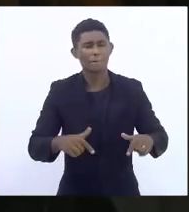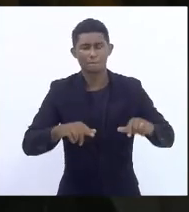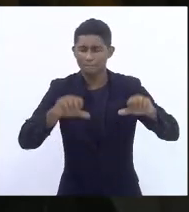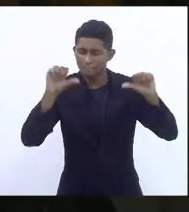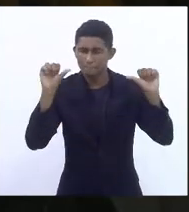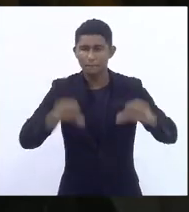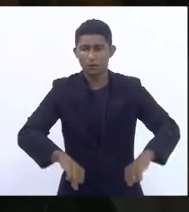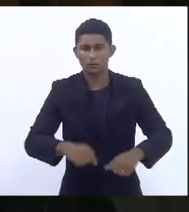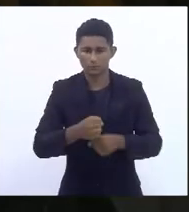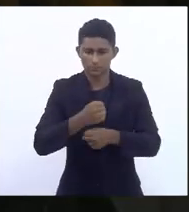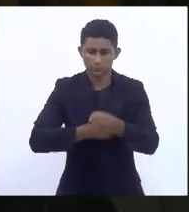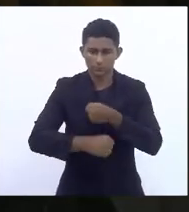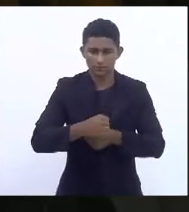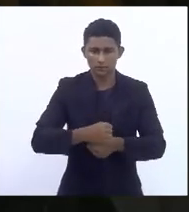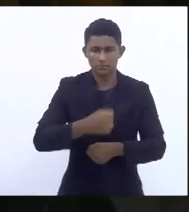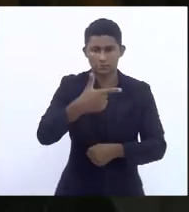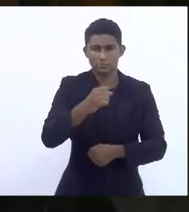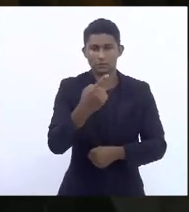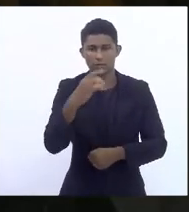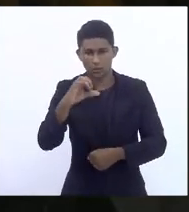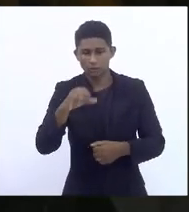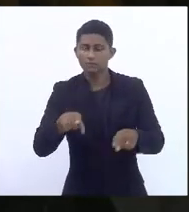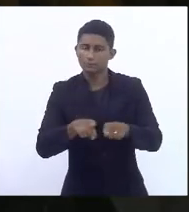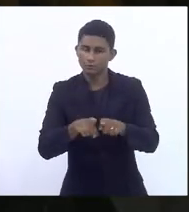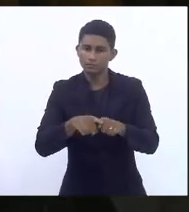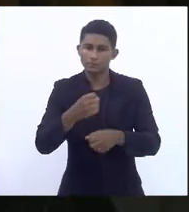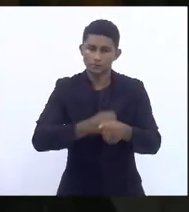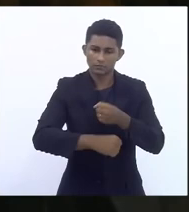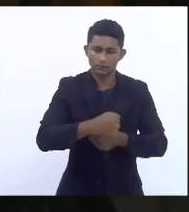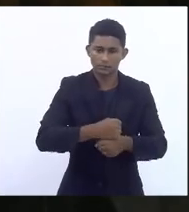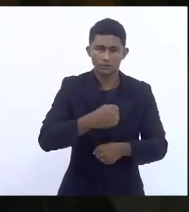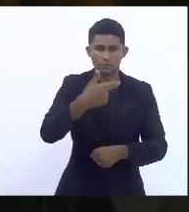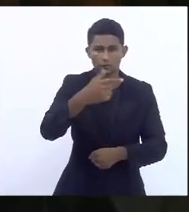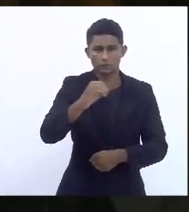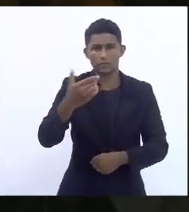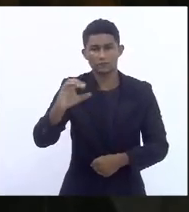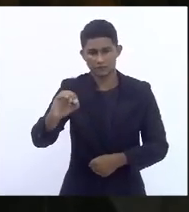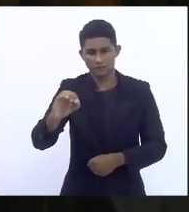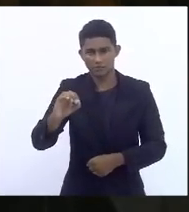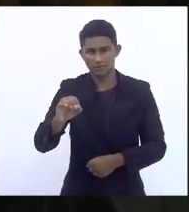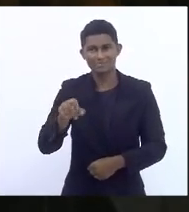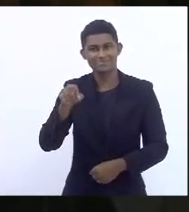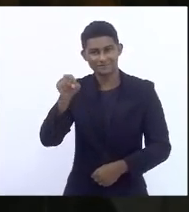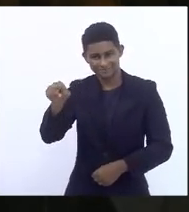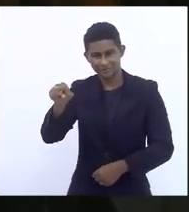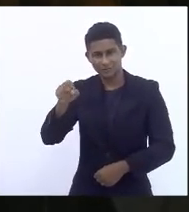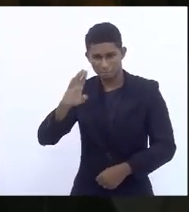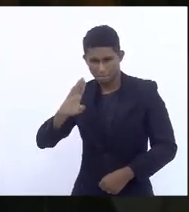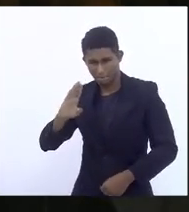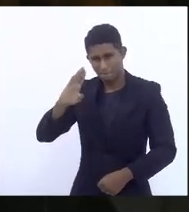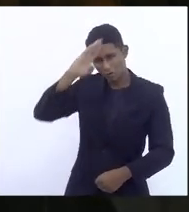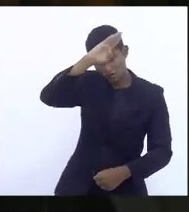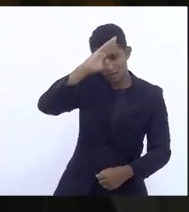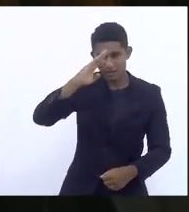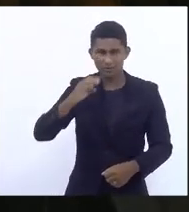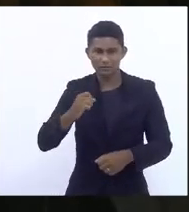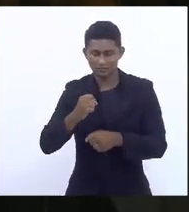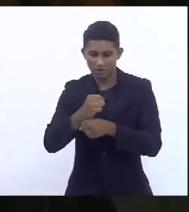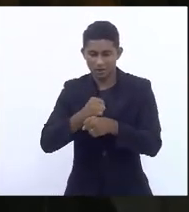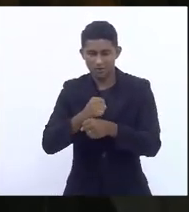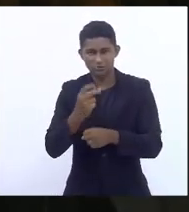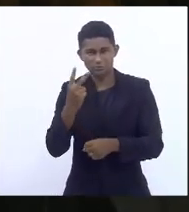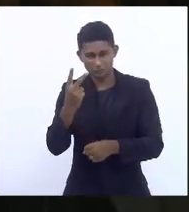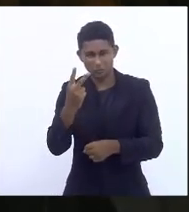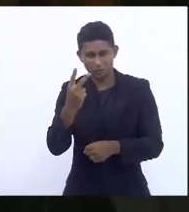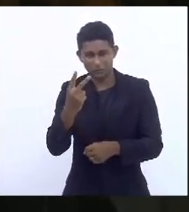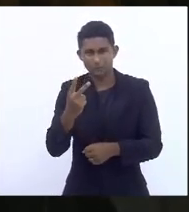Em 2019 e em 2020, nos dois primeiros anos do desgoverno Jair Bolsonaro, o Ministério da